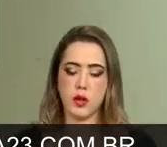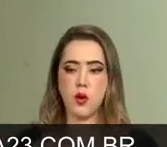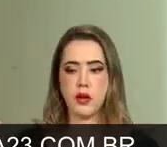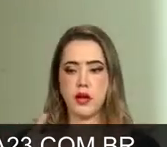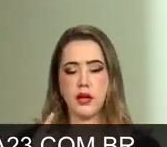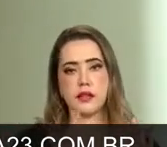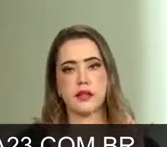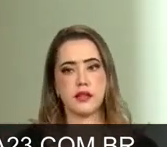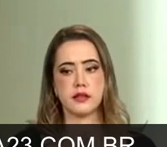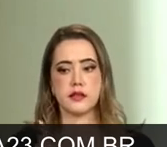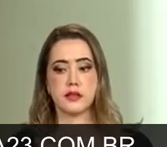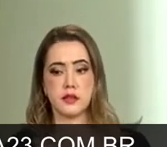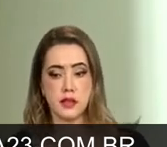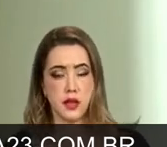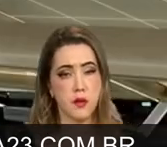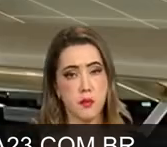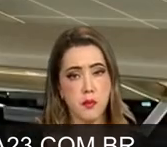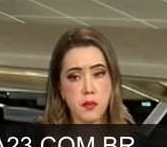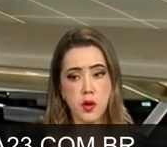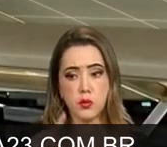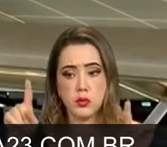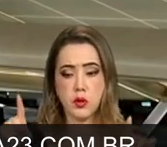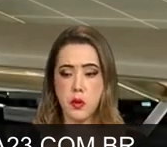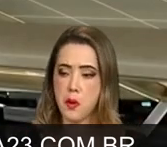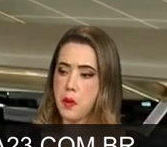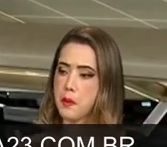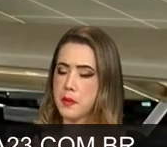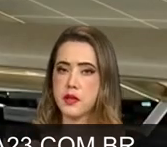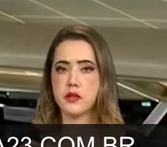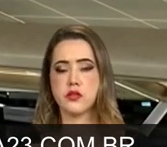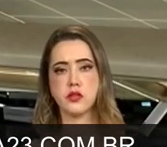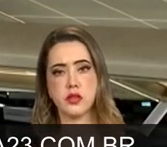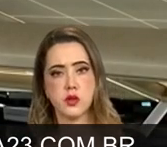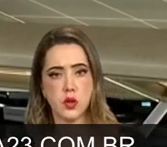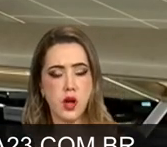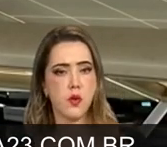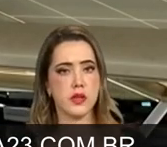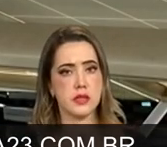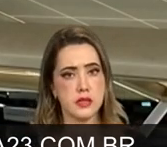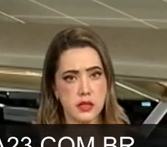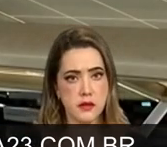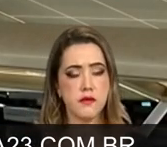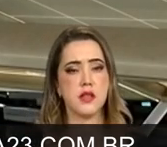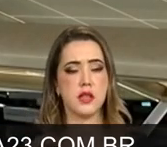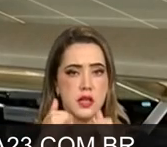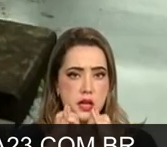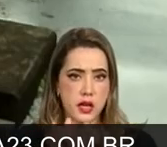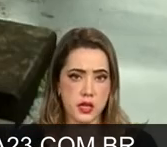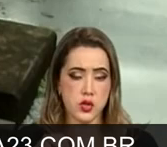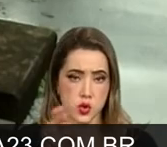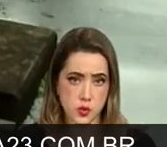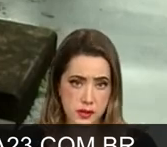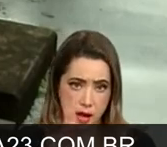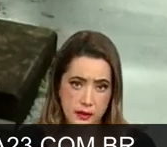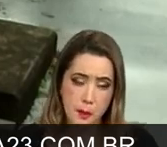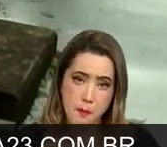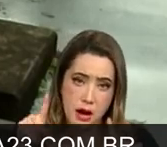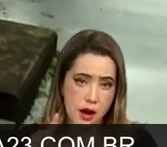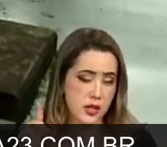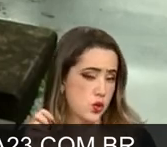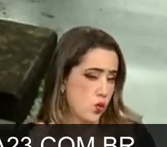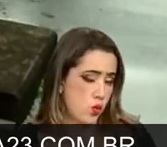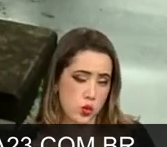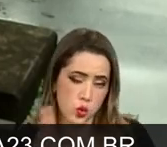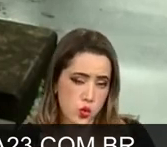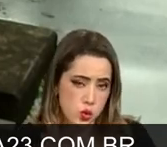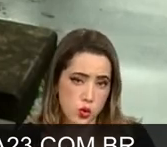residência que tem o sistema recebe um medidor bidirecional, o que significa que a energia produzida e não consumida não é desperdiçada,